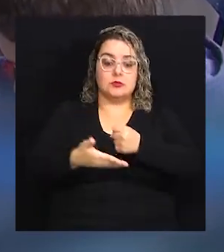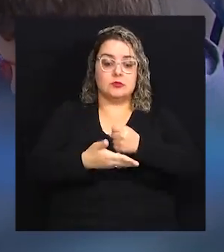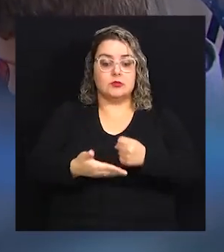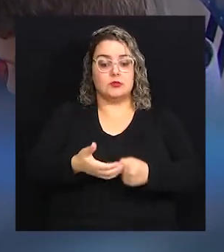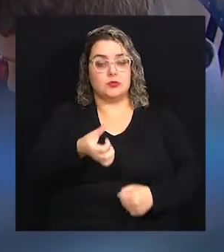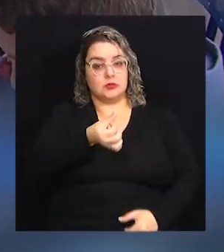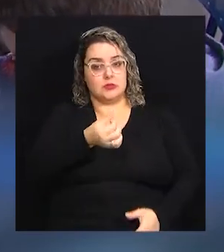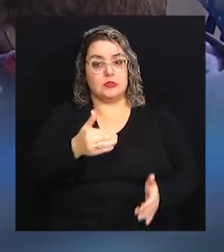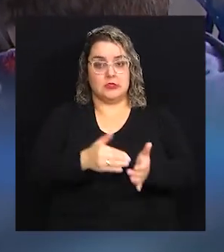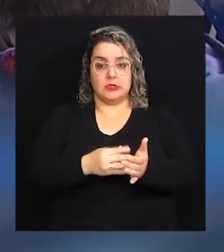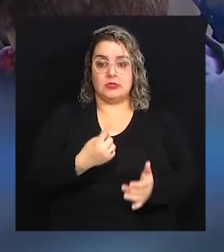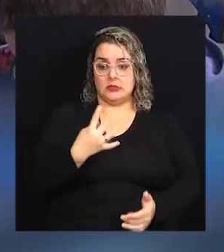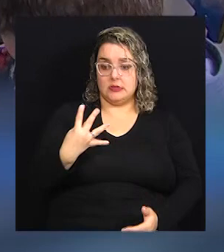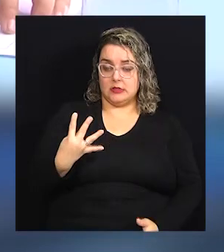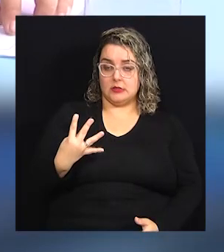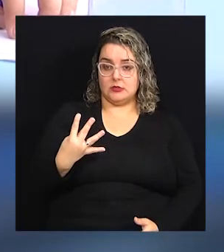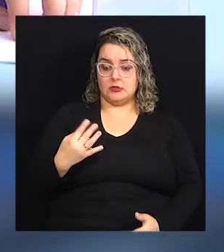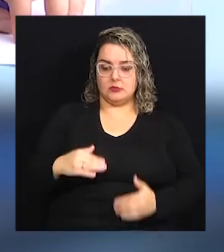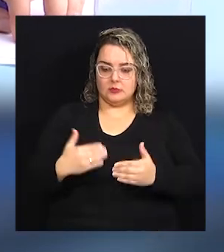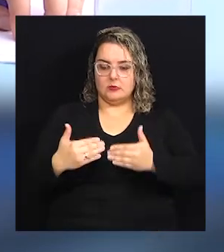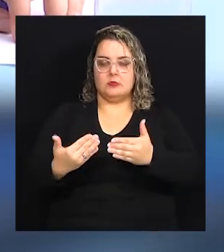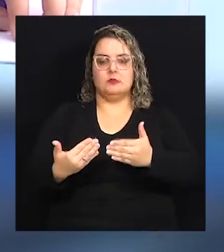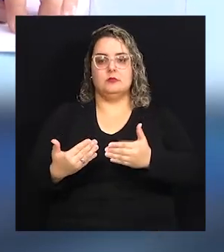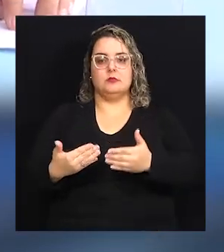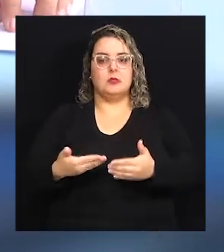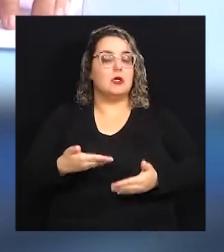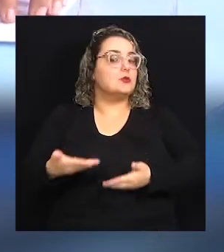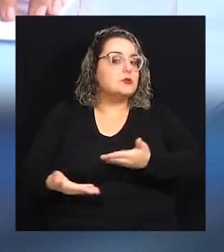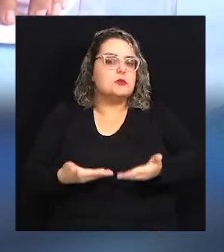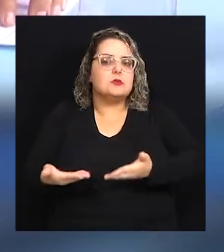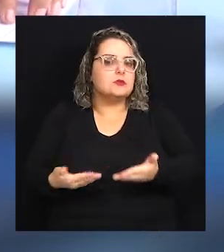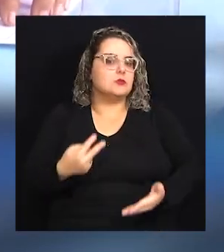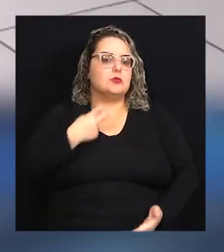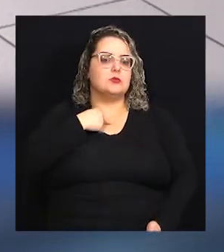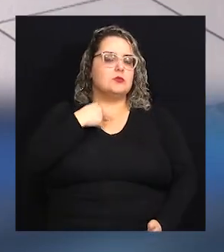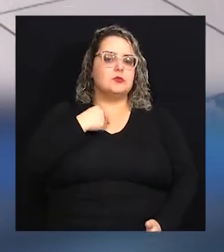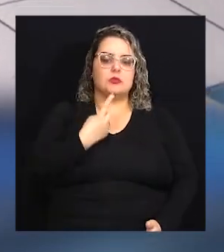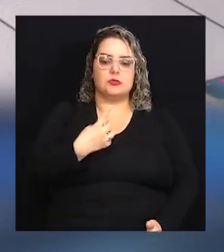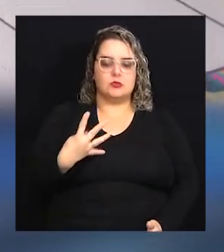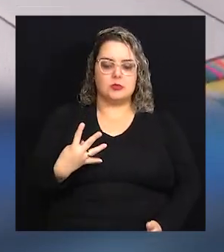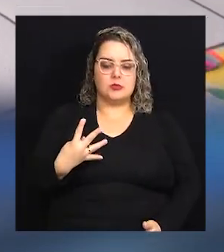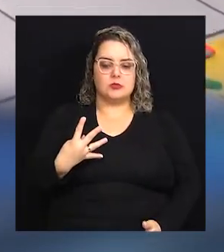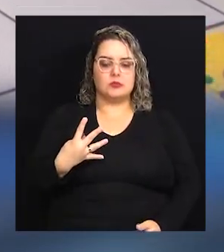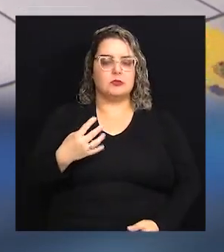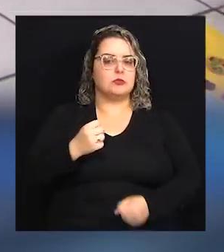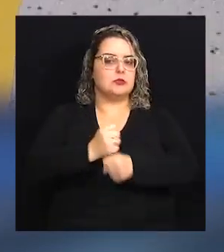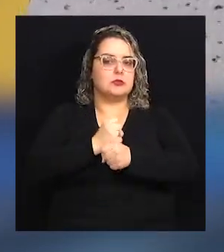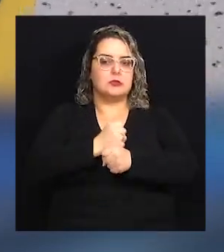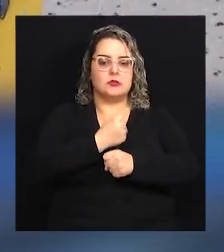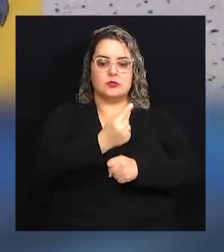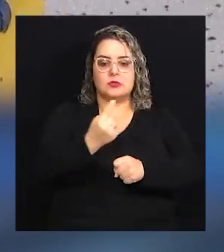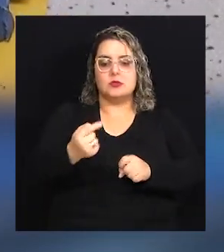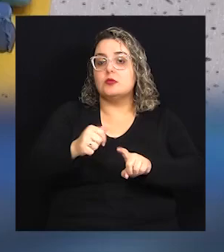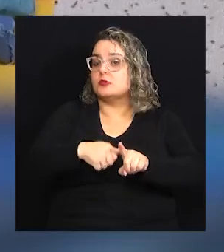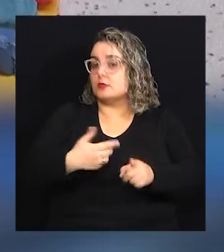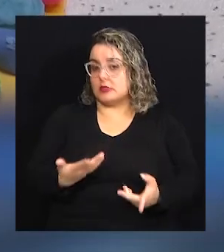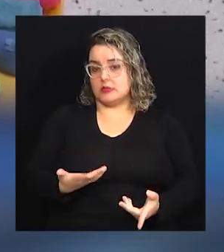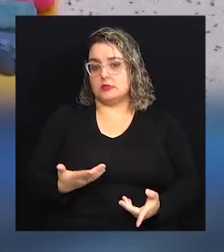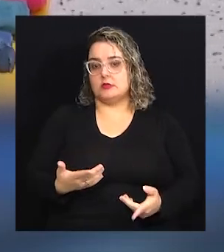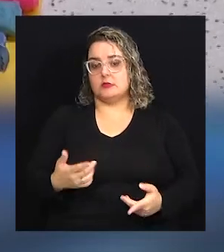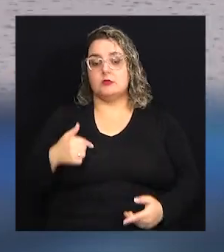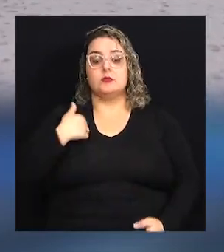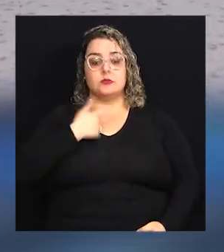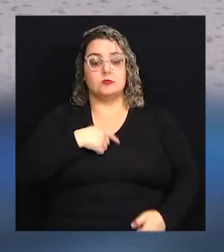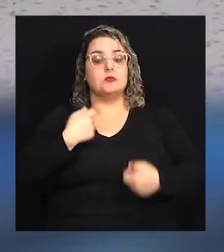uma base de 6 a 14, mas o nosso serviço não podia parar com 14 anos e 11 meses. Então, de